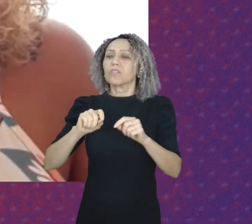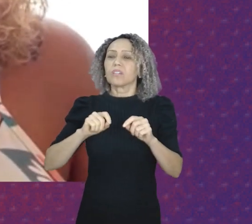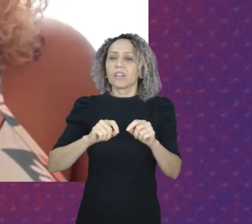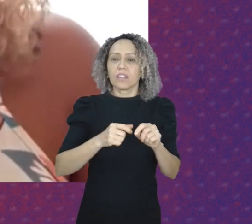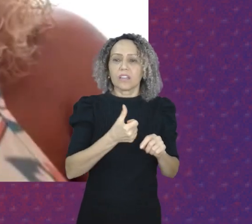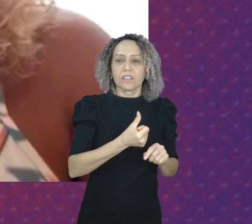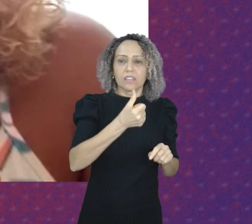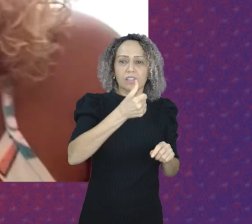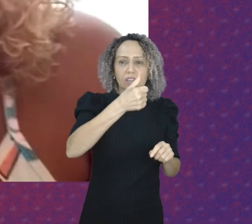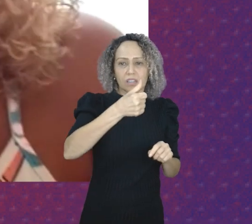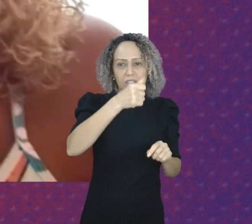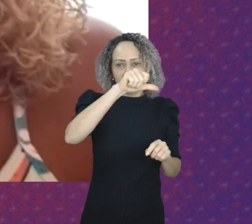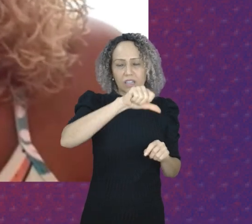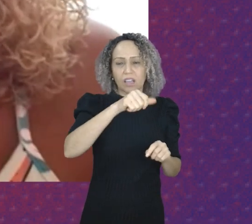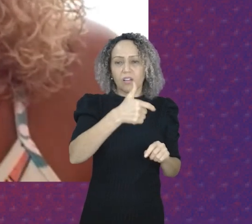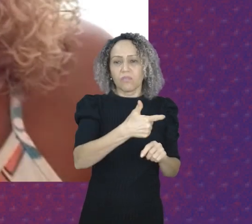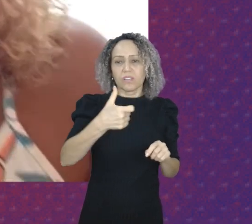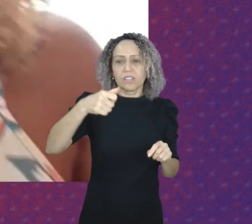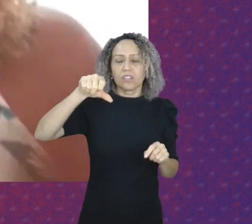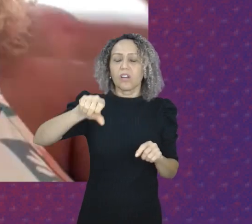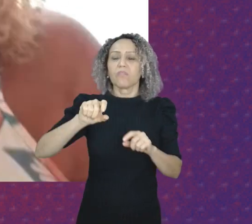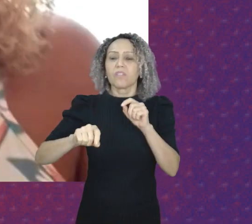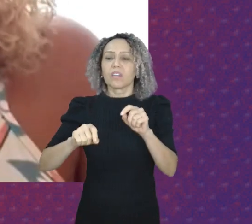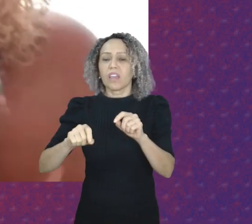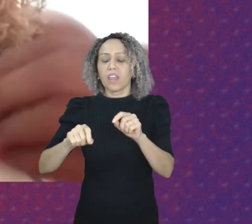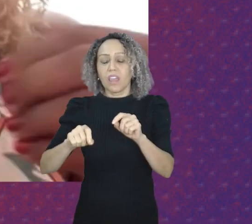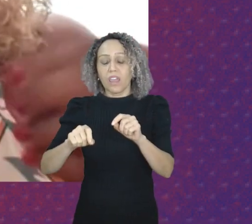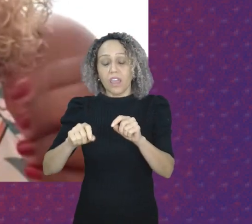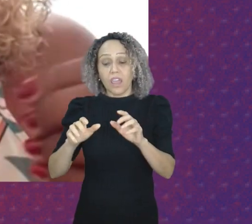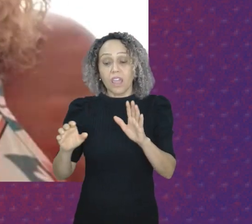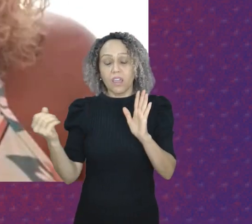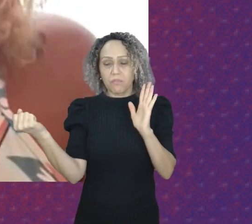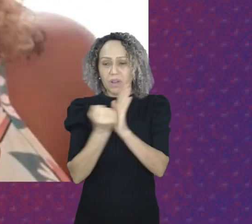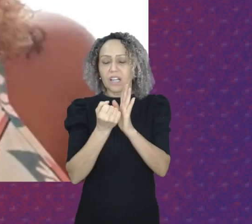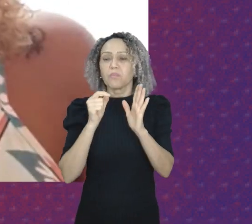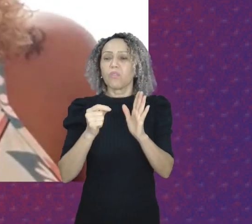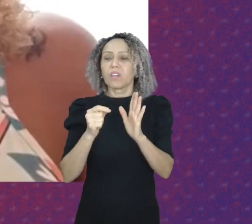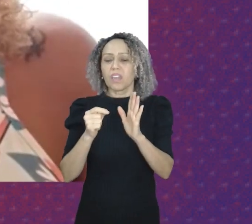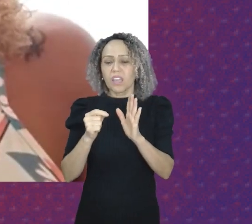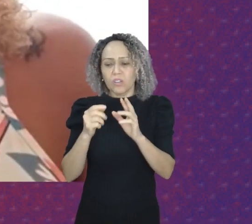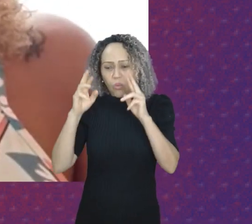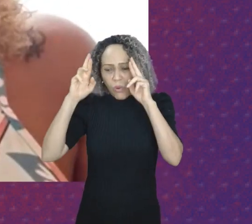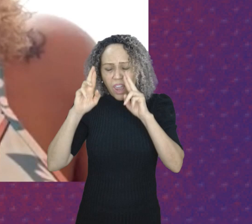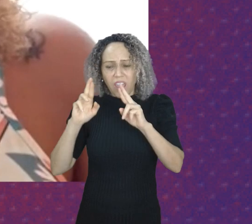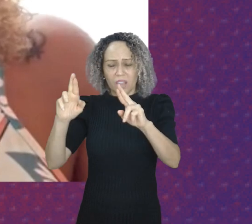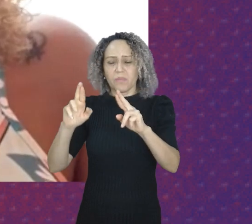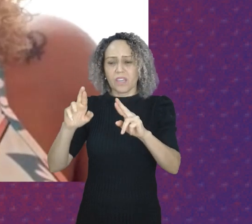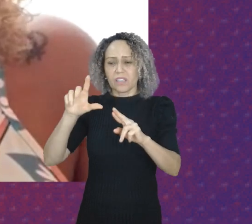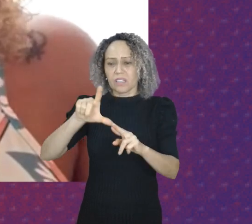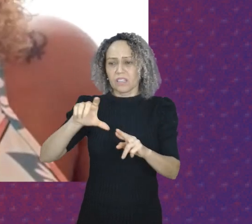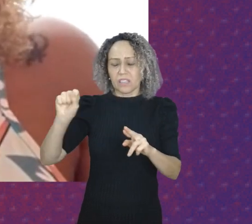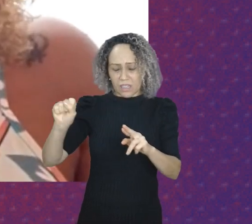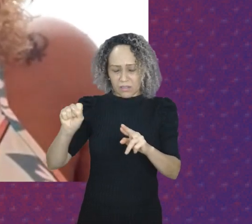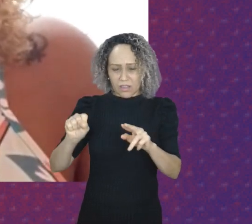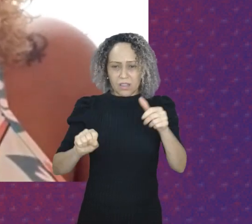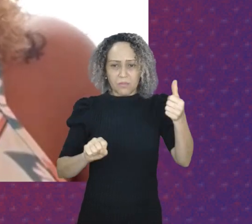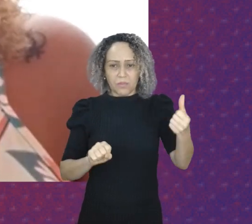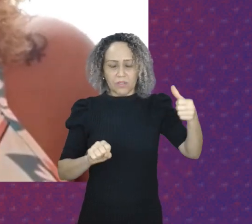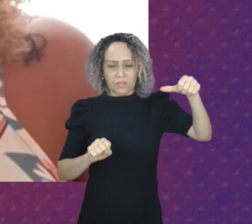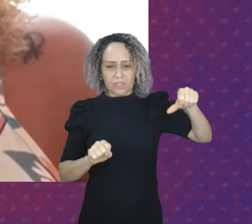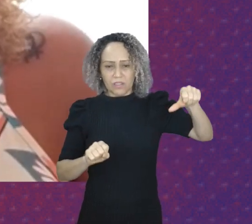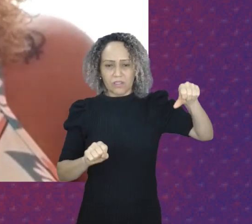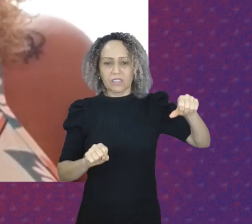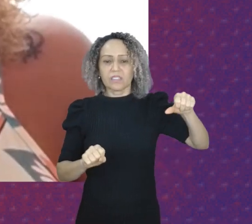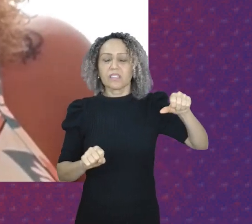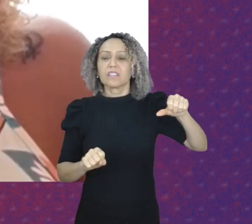essa data da visibilidade lésbica, lá atrás, em 1996, no seminário de lésbicas, né?